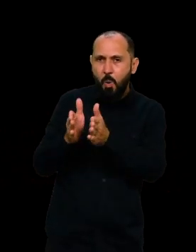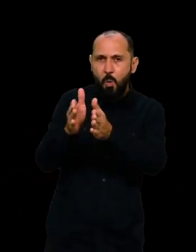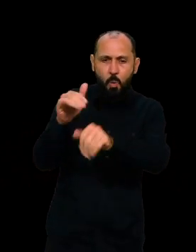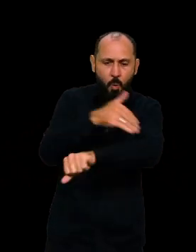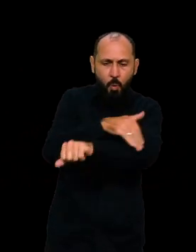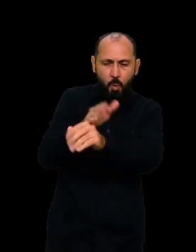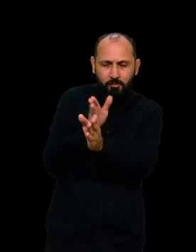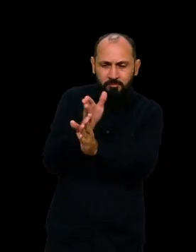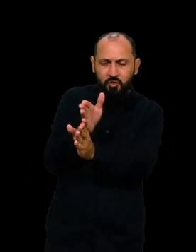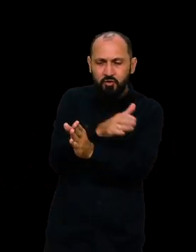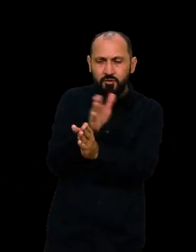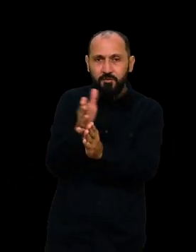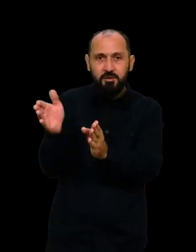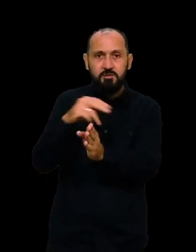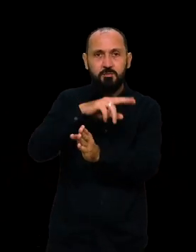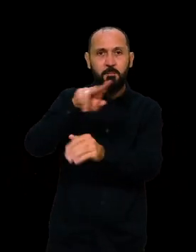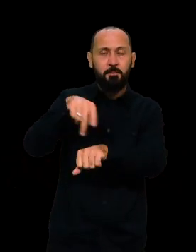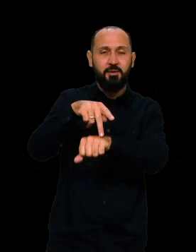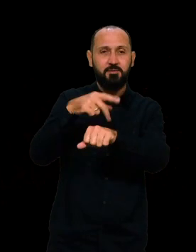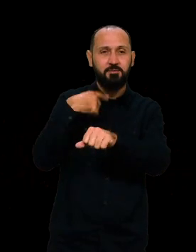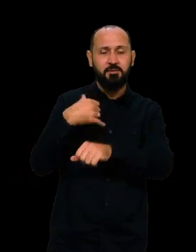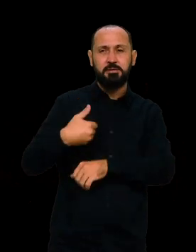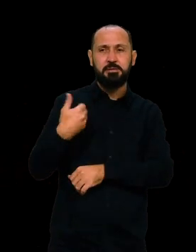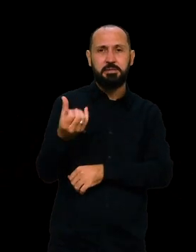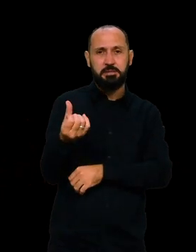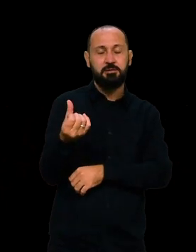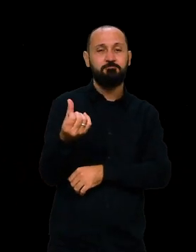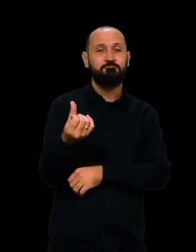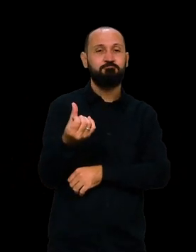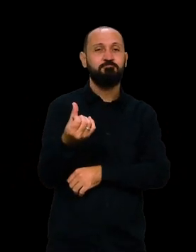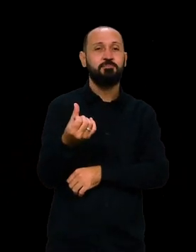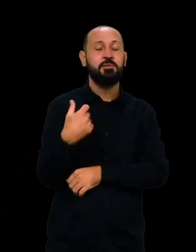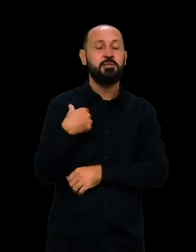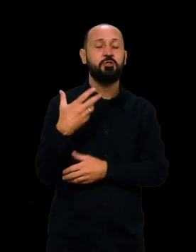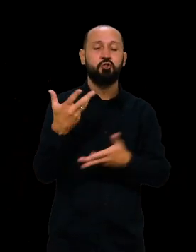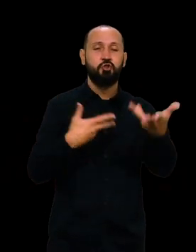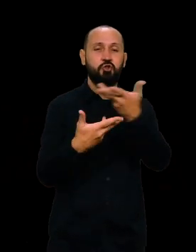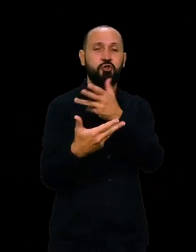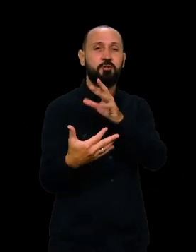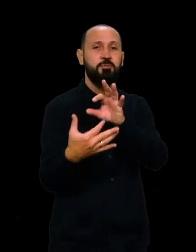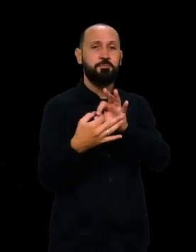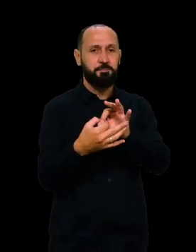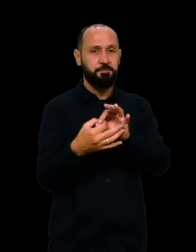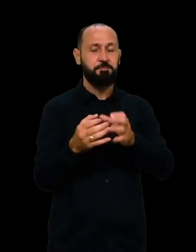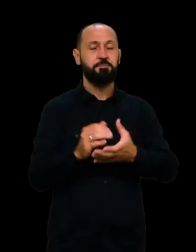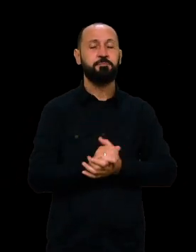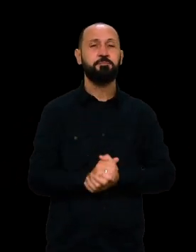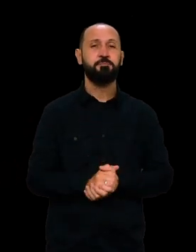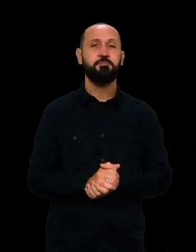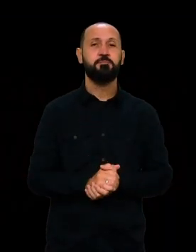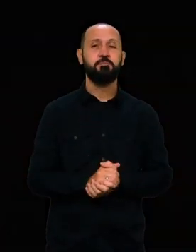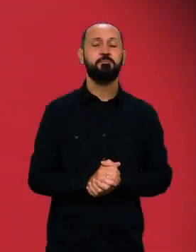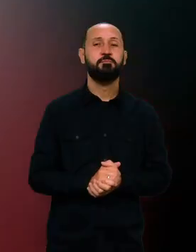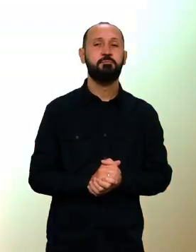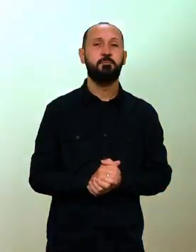divide dois países. Então essa minha infância até os 6 anos, eu fui lá, teve essa